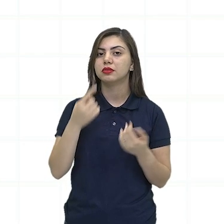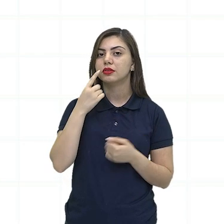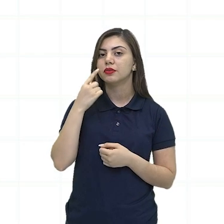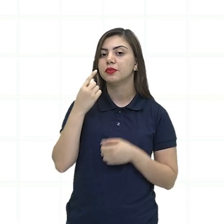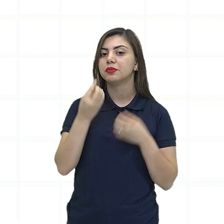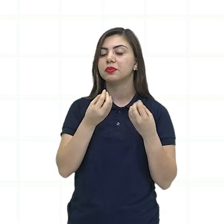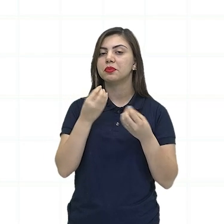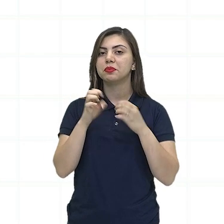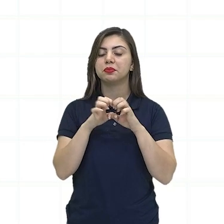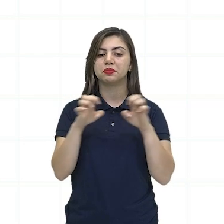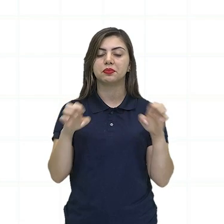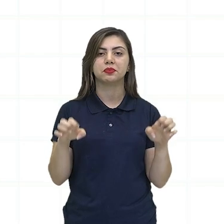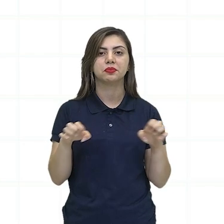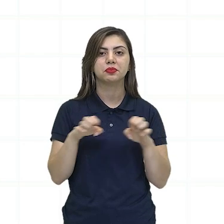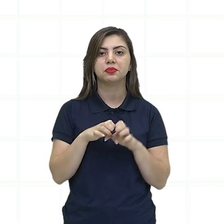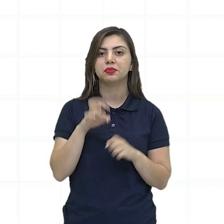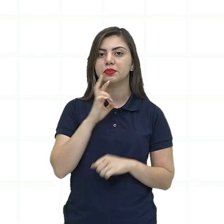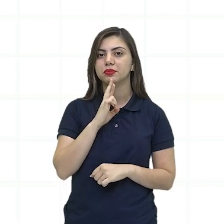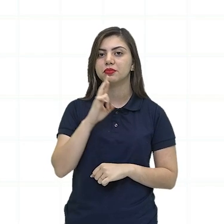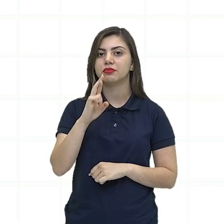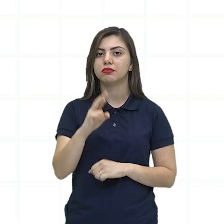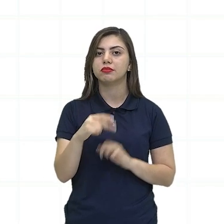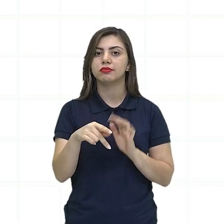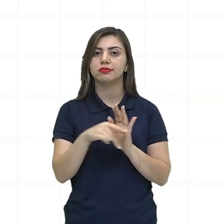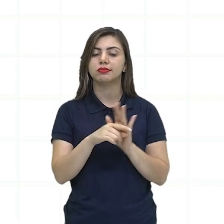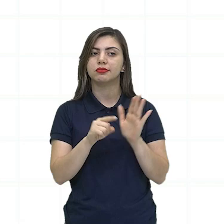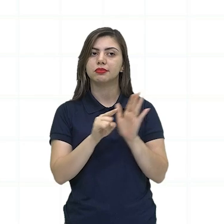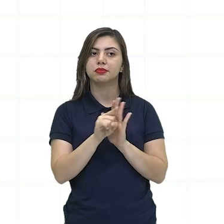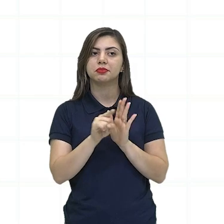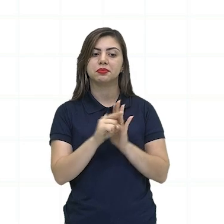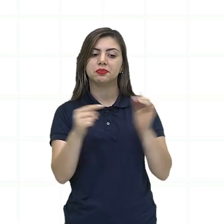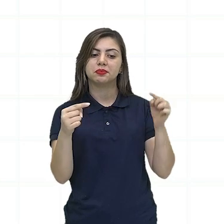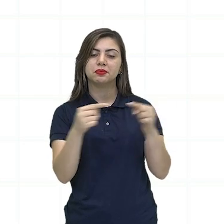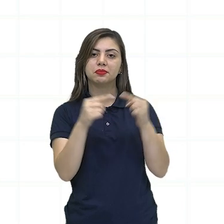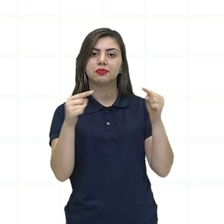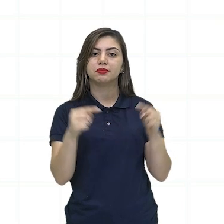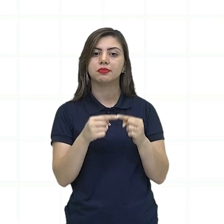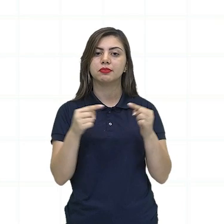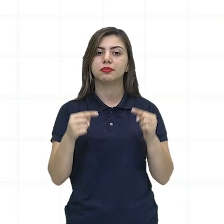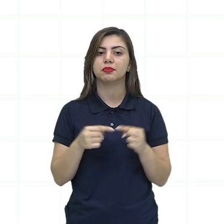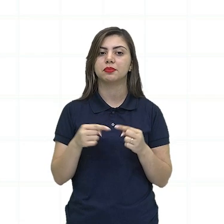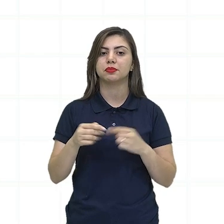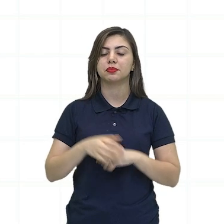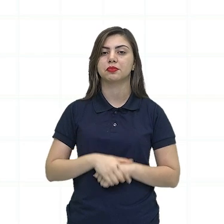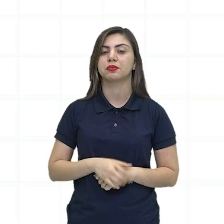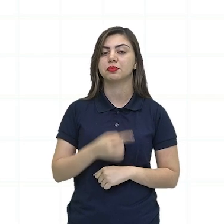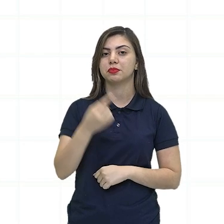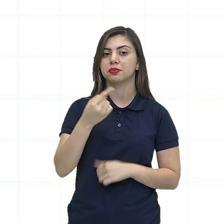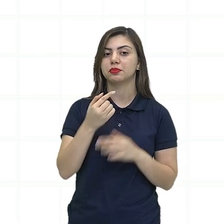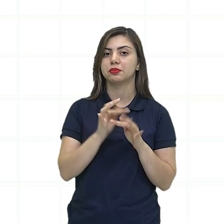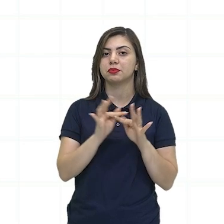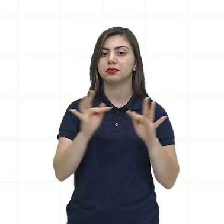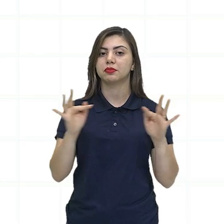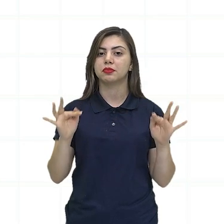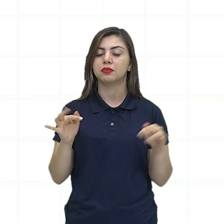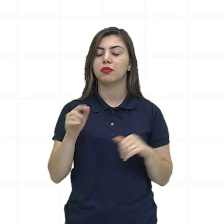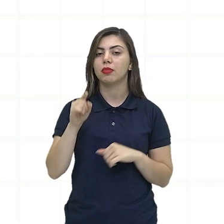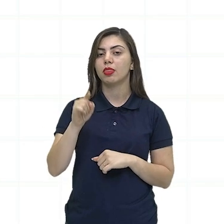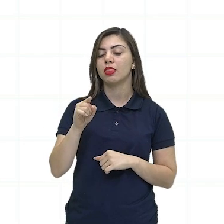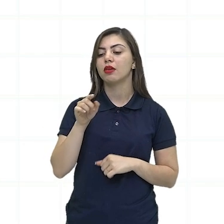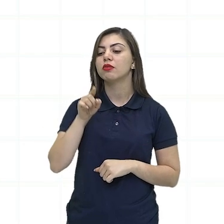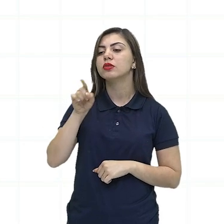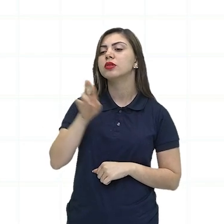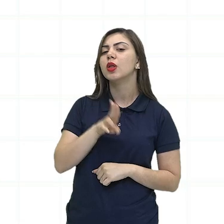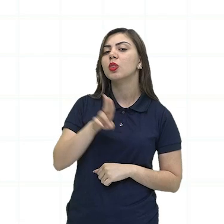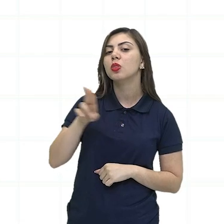a estrutura que é utilizada para responder essas perguntas, né? Então, nós temos what's your name? Qual é o seu